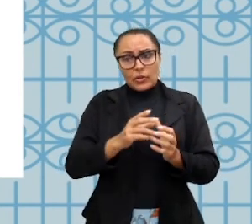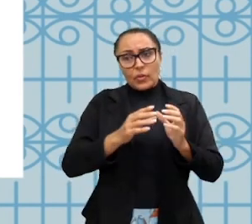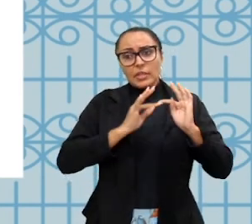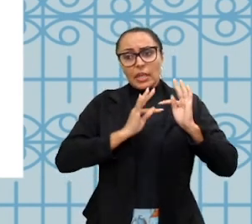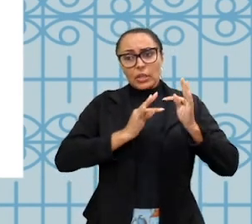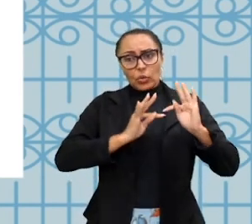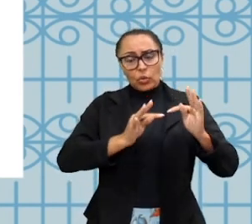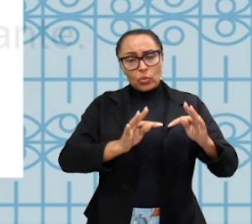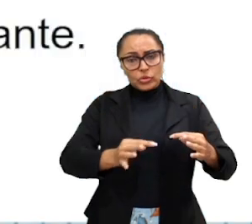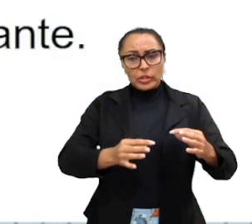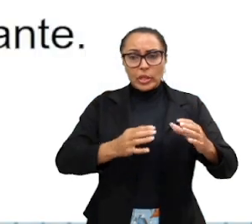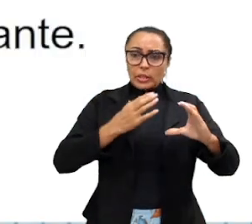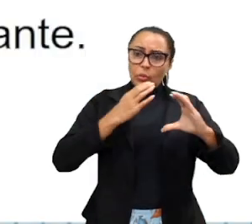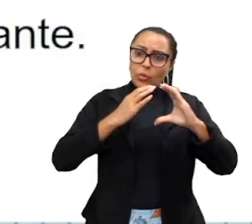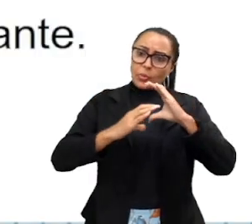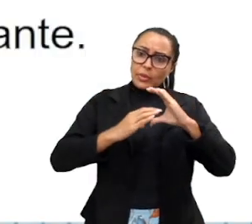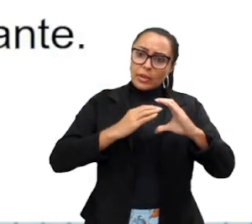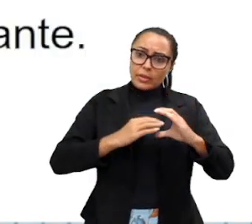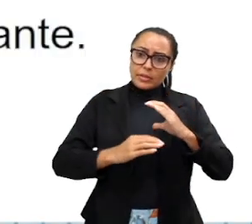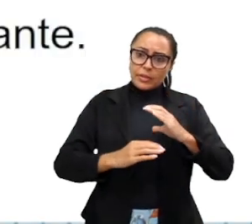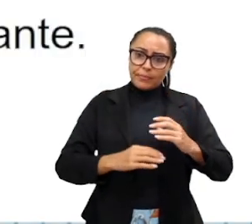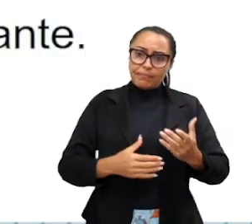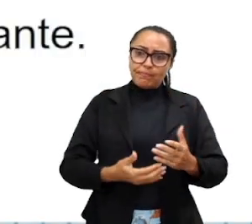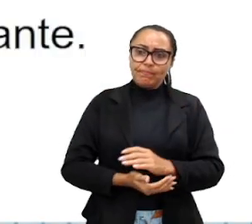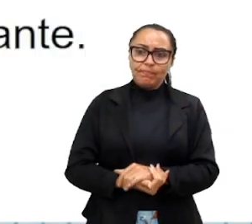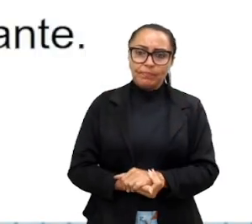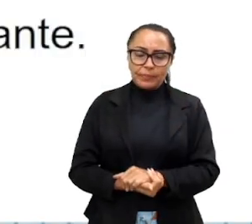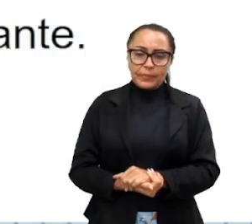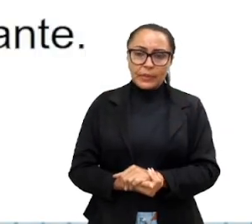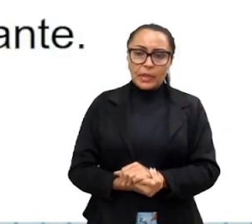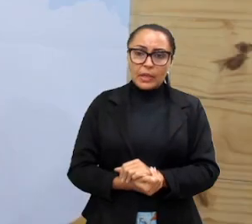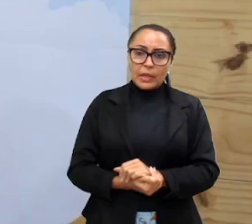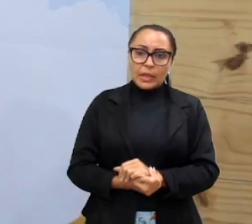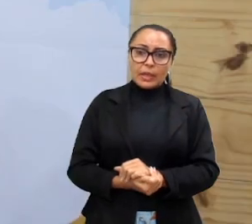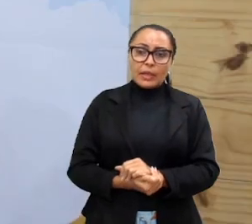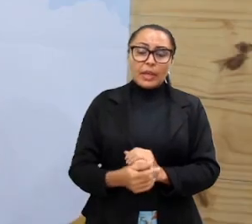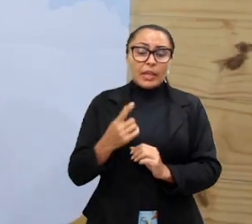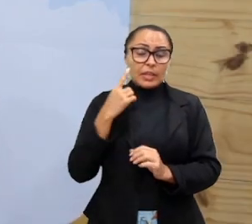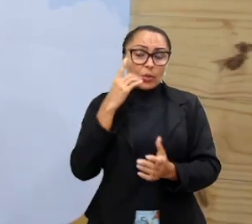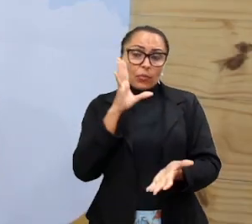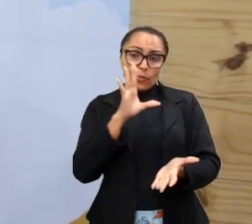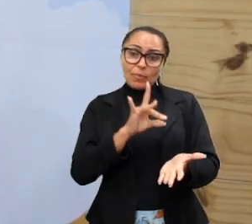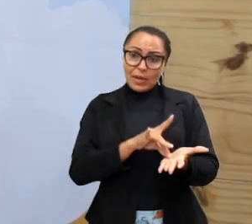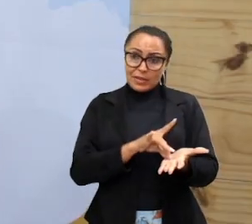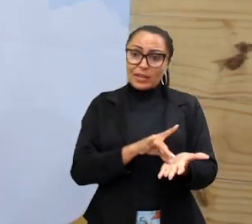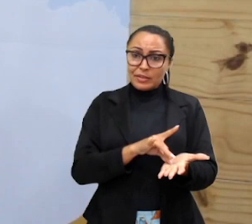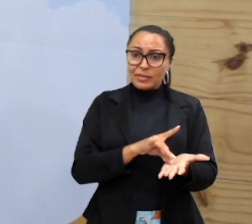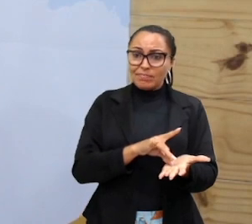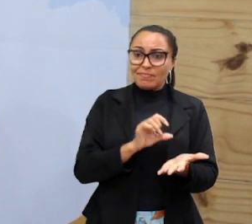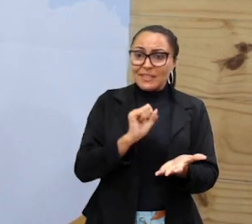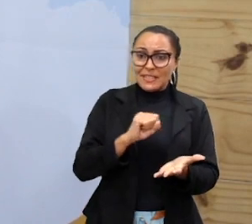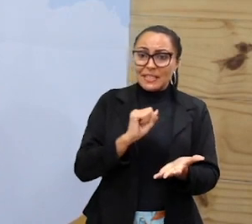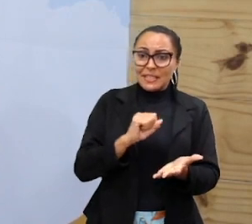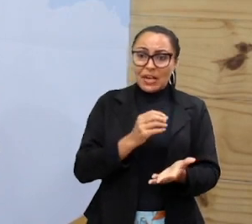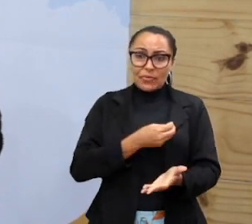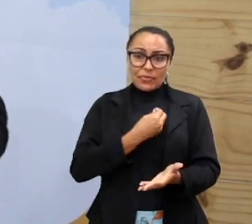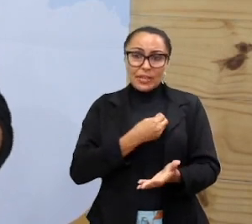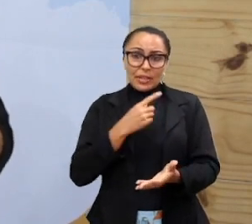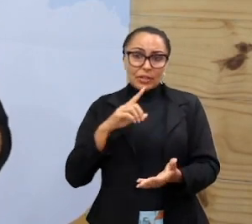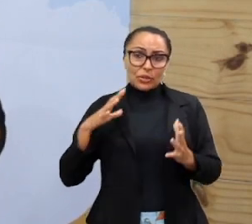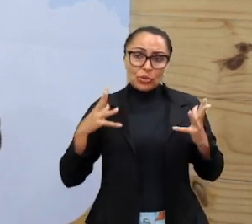da comunicação, esse é um fato presente, essa é uma realidade presente na vida de todos nós.